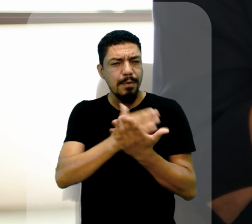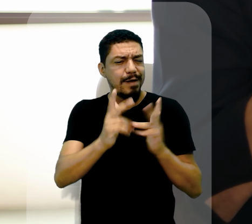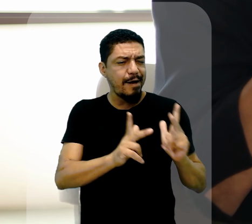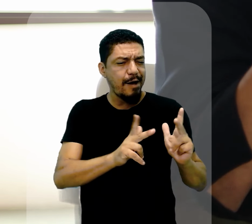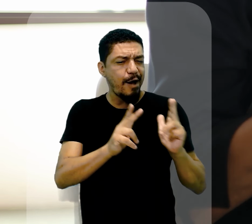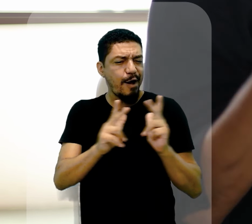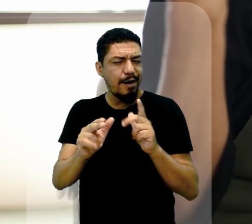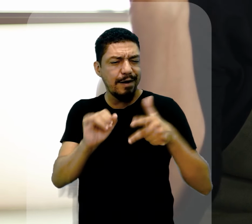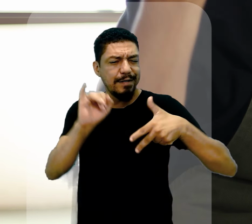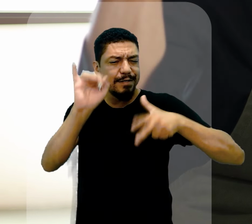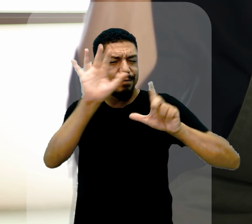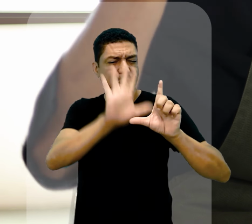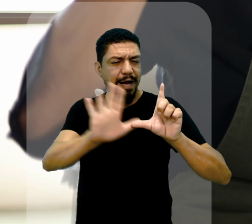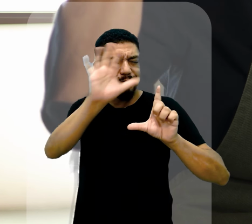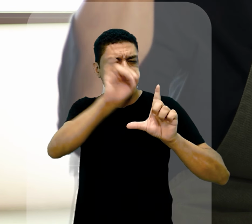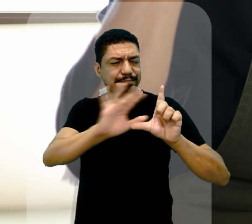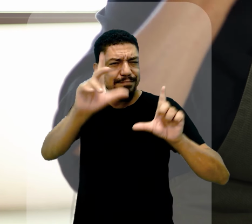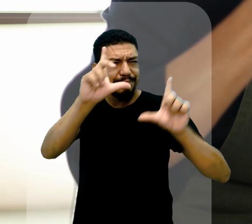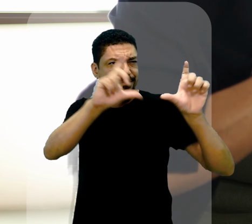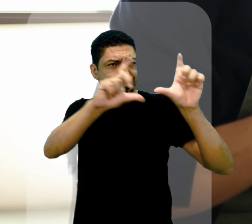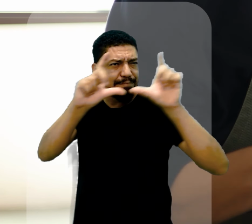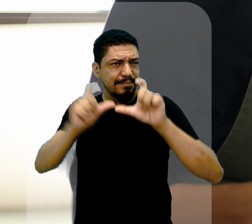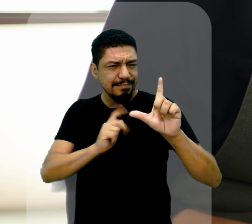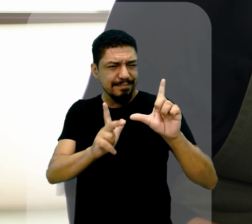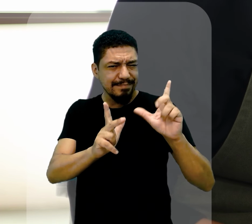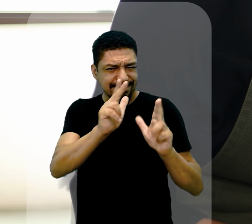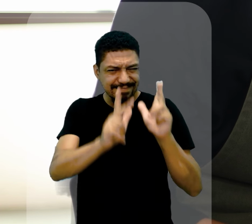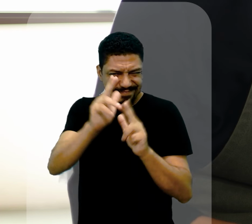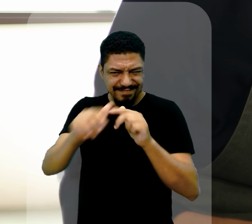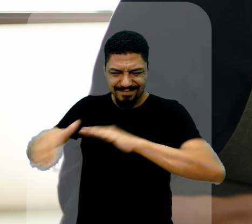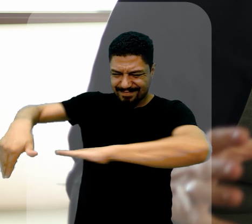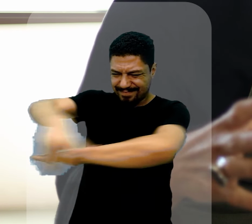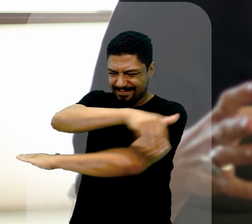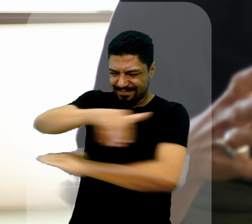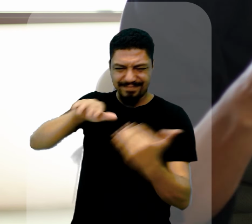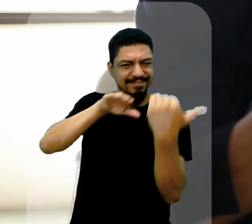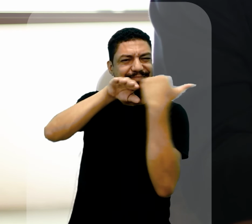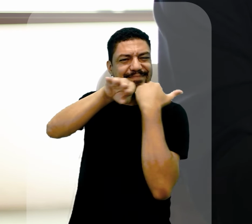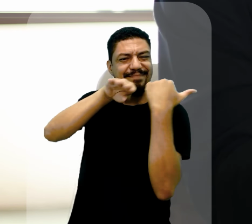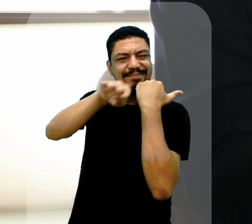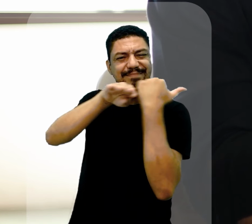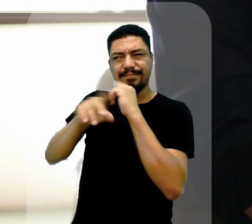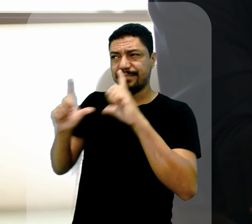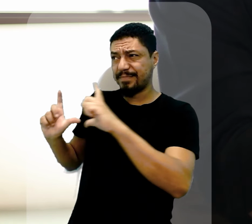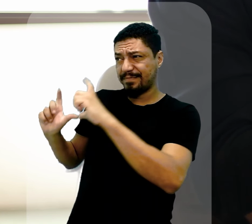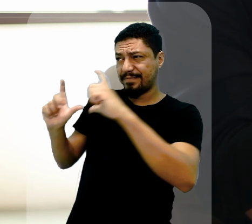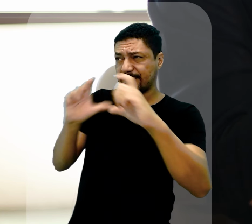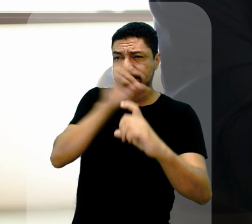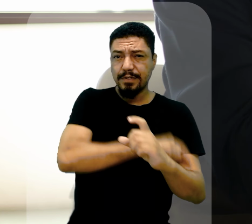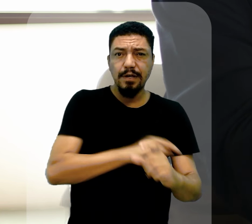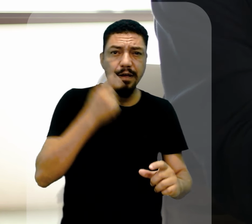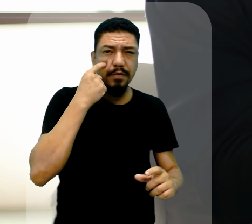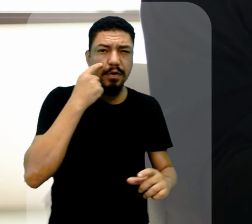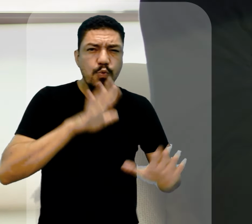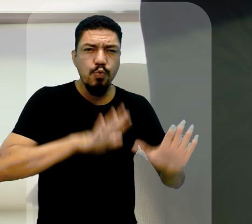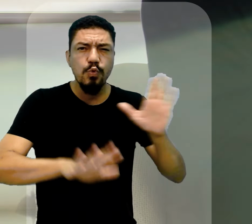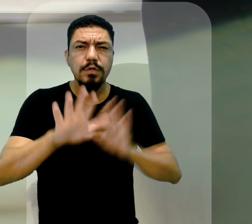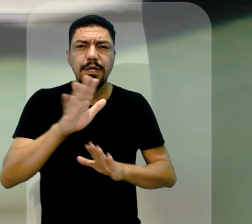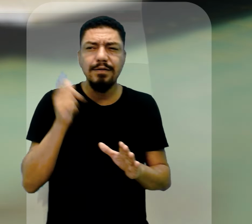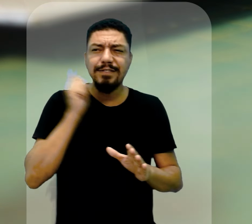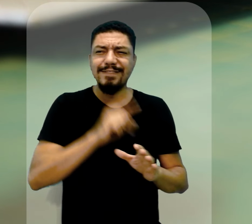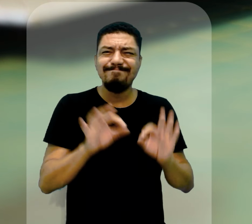nas imagens que eu tinha fotografado na estrada com muita rapidez. Ali vinha todo o cuidado e a precisão